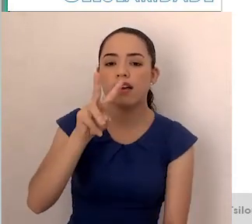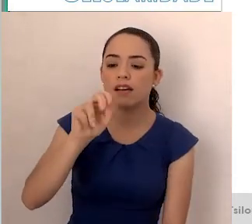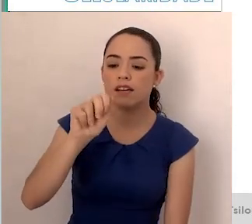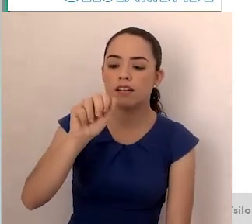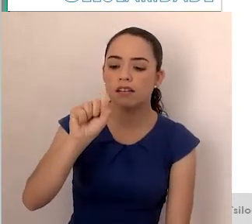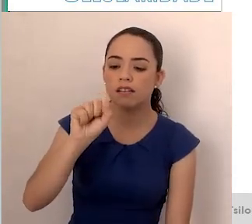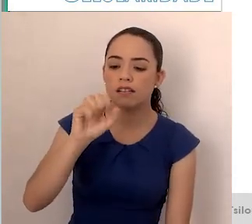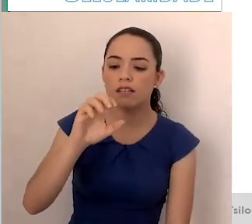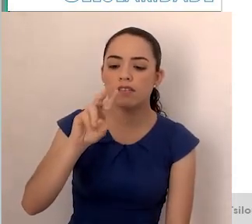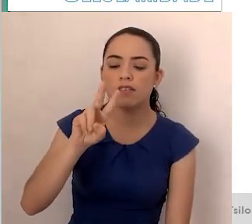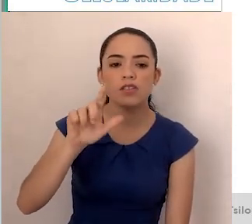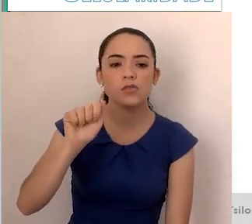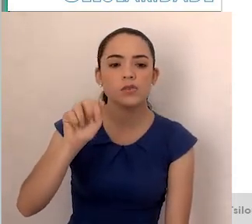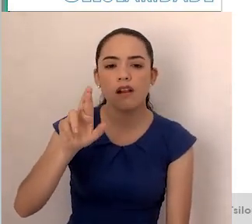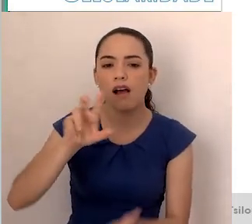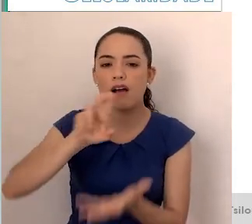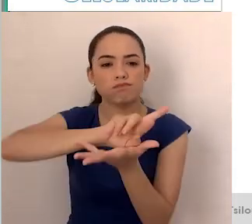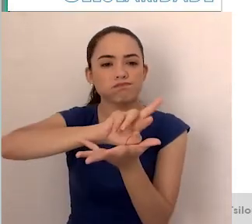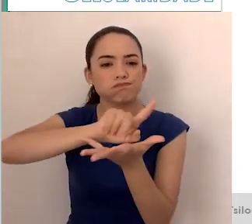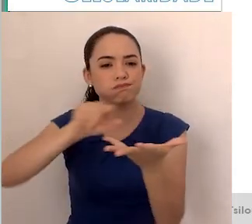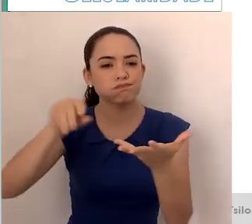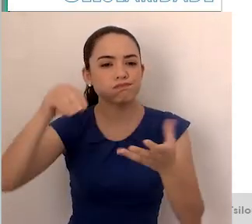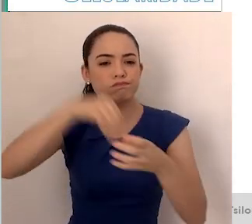dos depósitos do tecido adiposo.